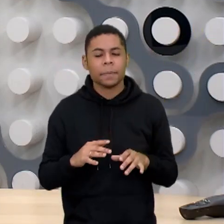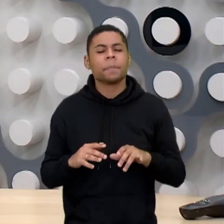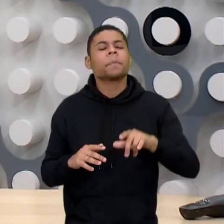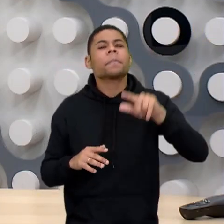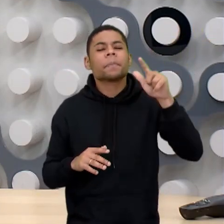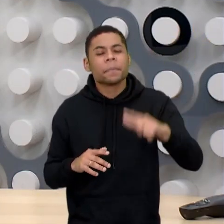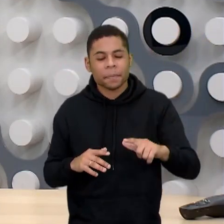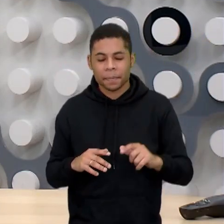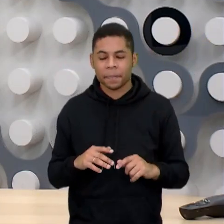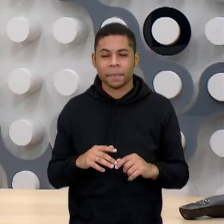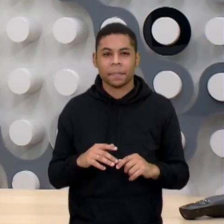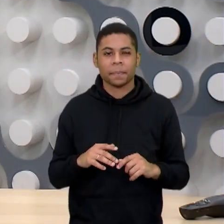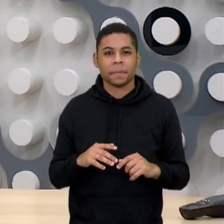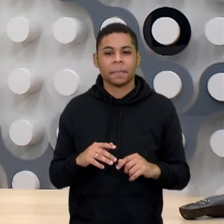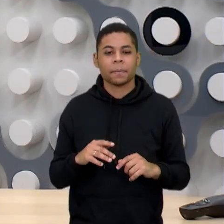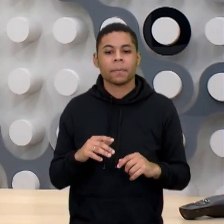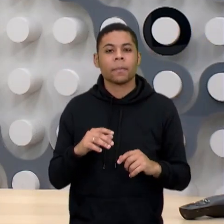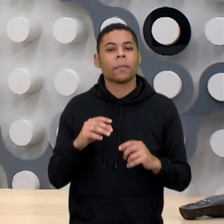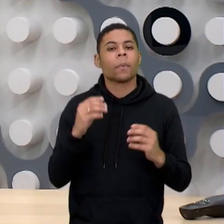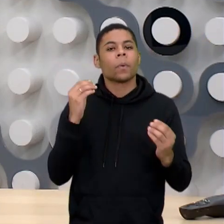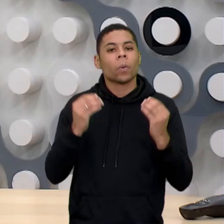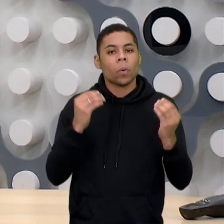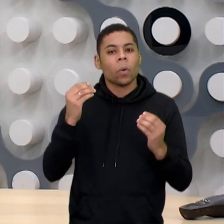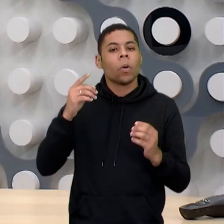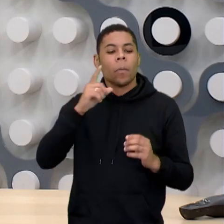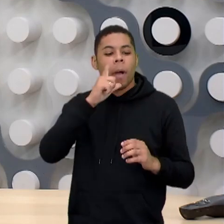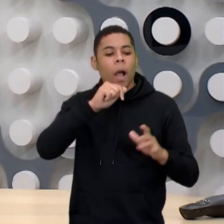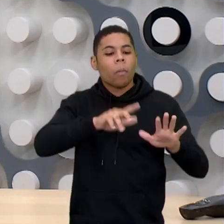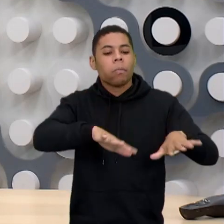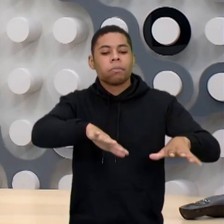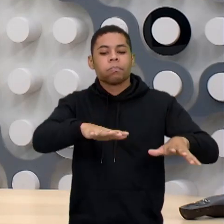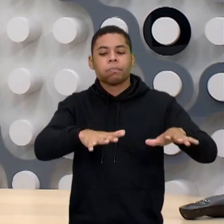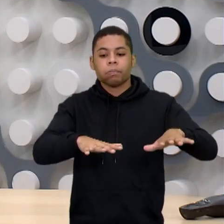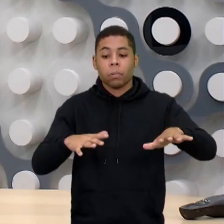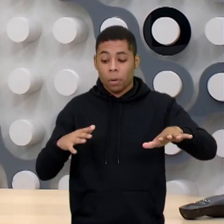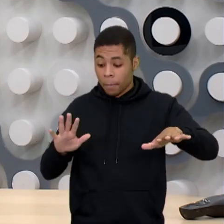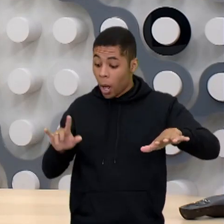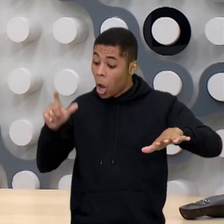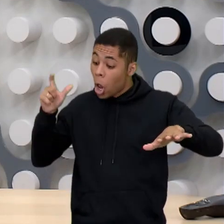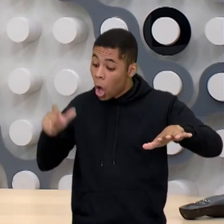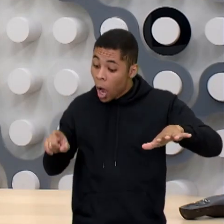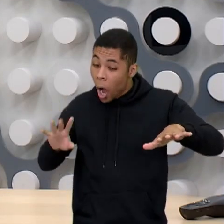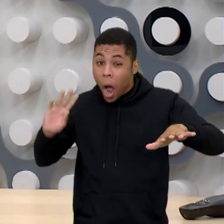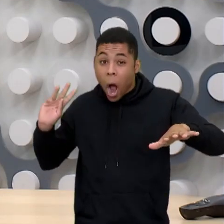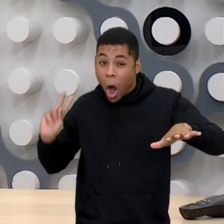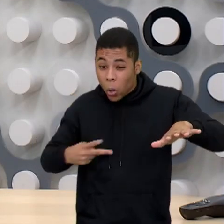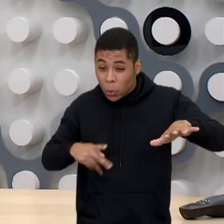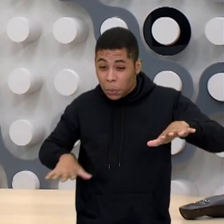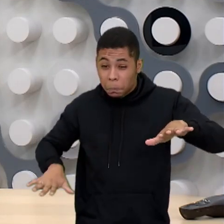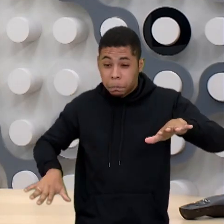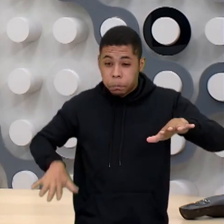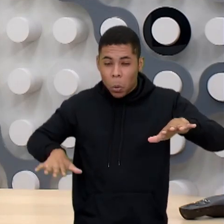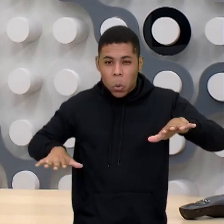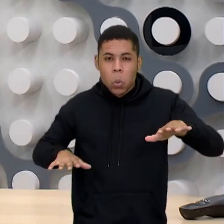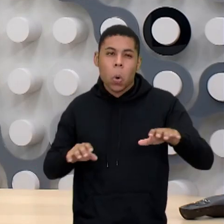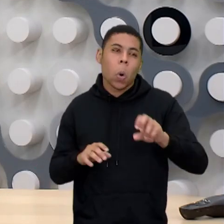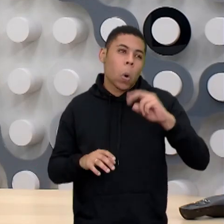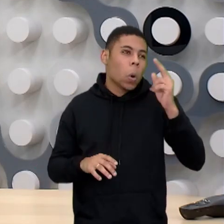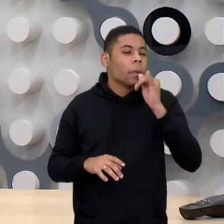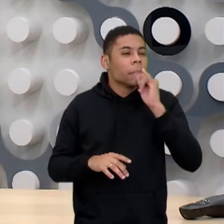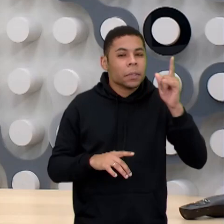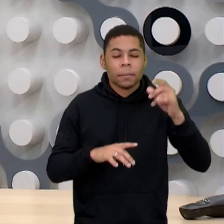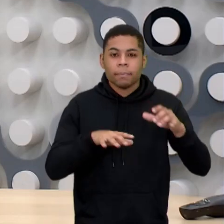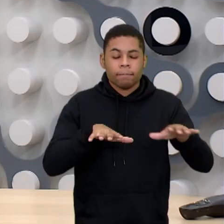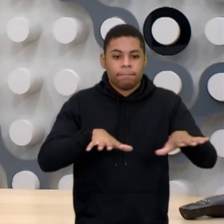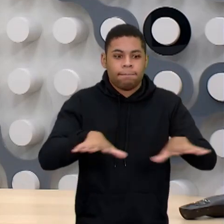pontos aí da questão aí do Círculo do Fogo do Pacífico, né? Mostrou aí os pontos onde abrange mais o vulcanismo e o tectonismo, né?